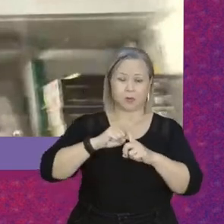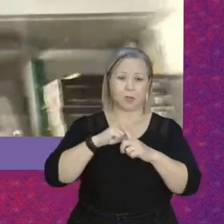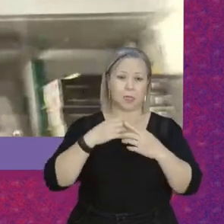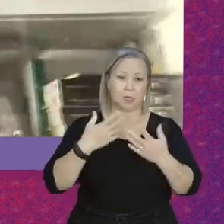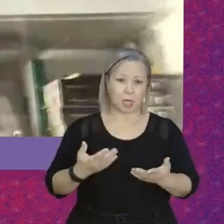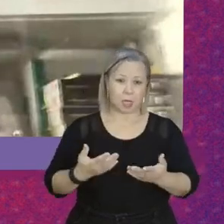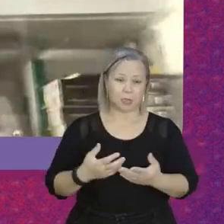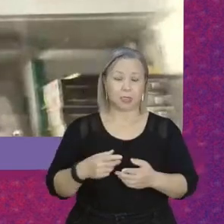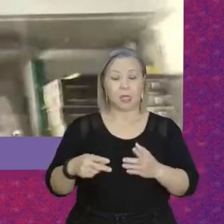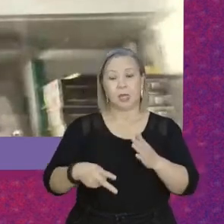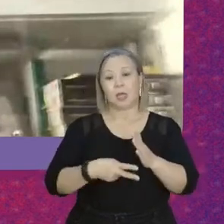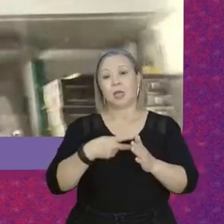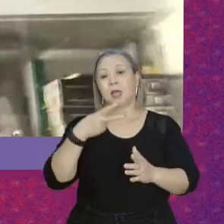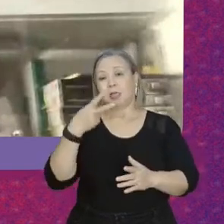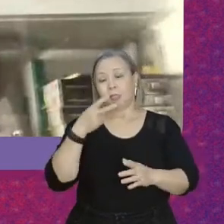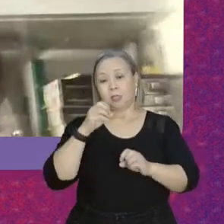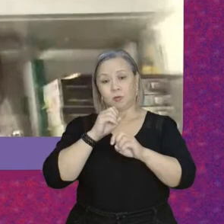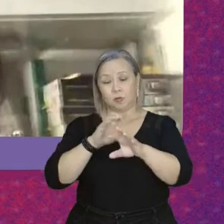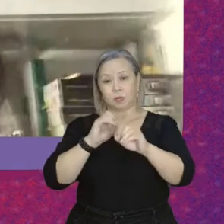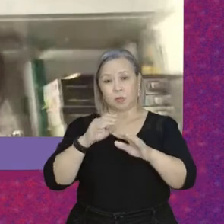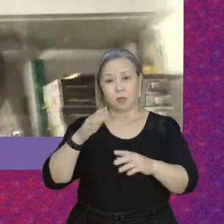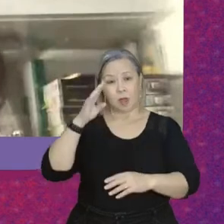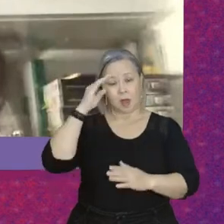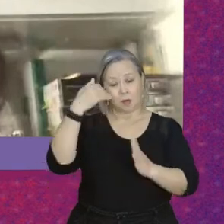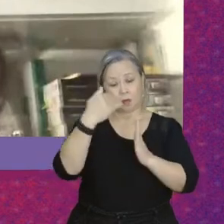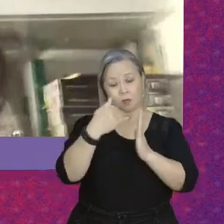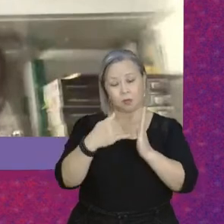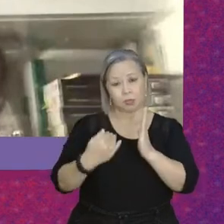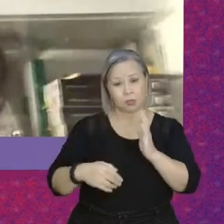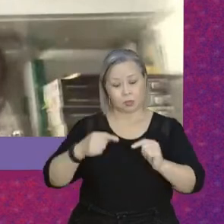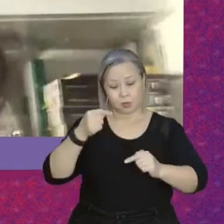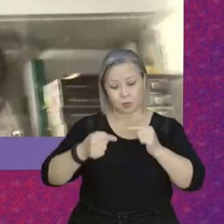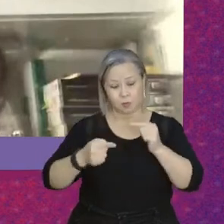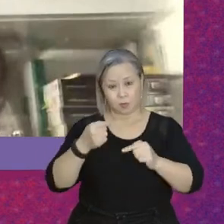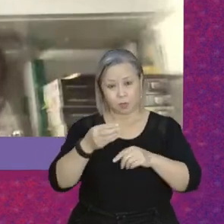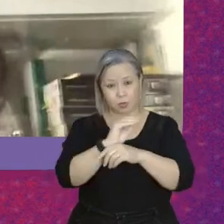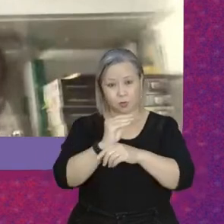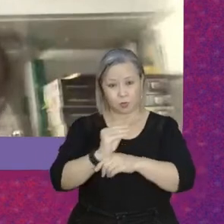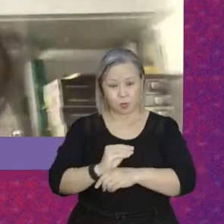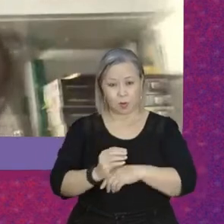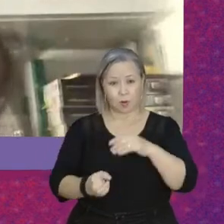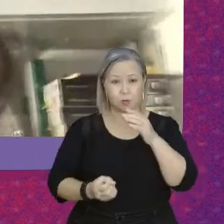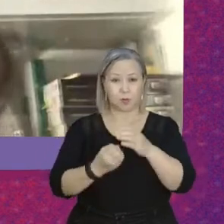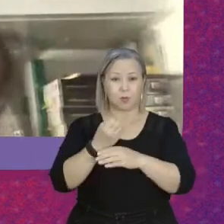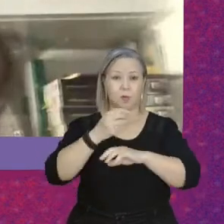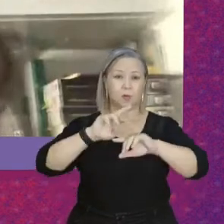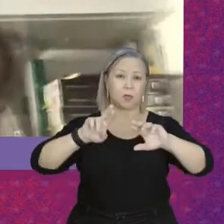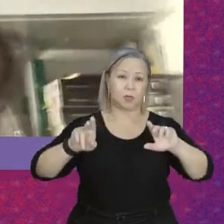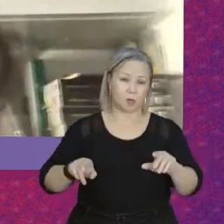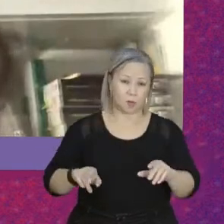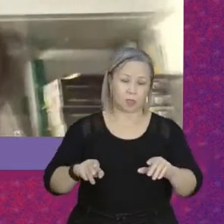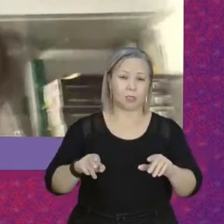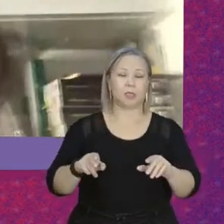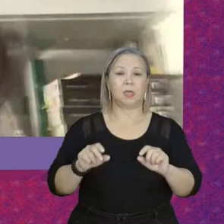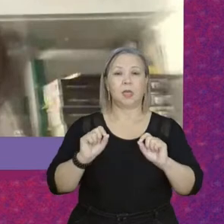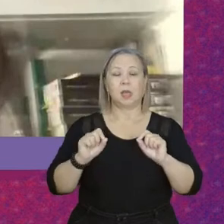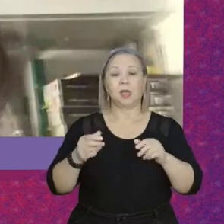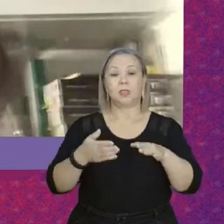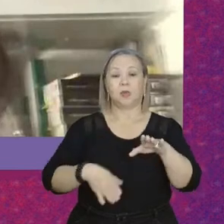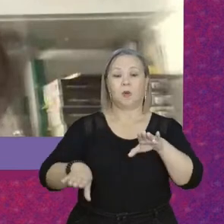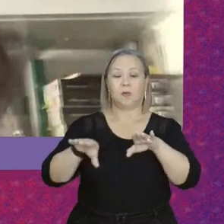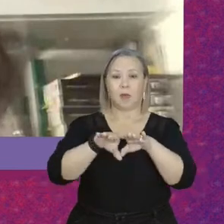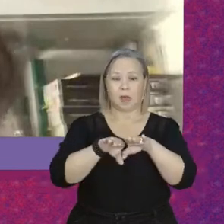a segunda aula tratou dos princípios das políticas de cuidados, que são geradoras ou devem ser geradoras de